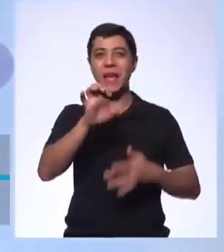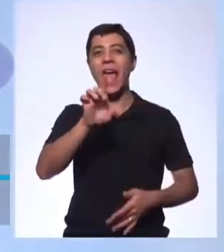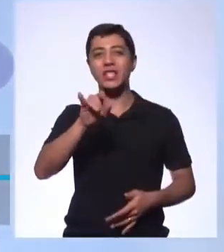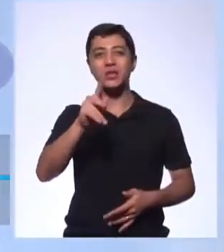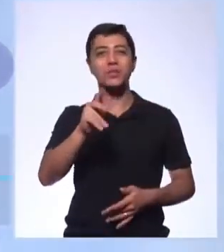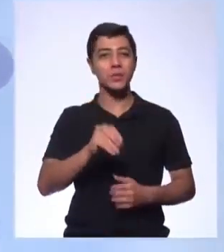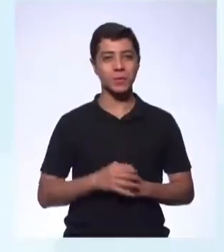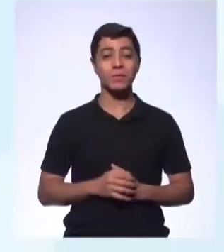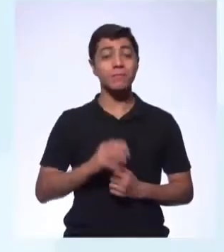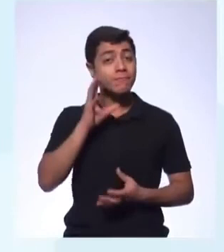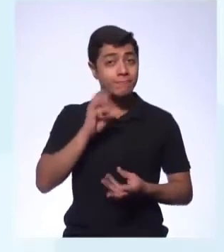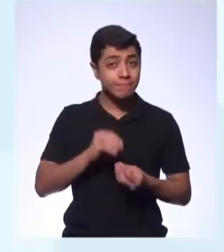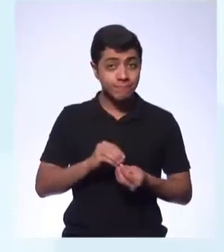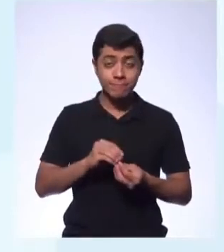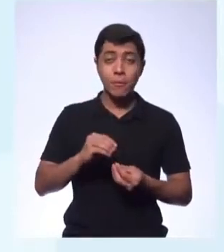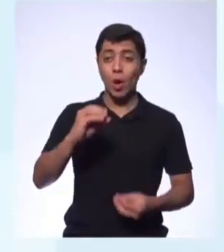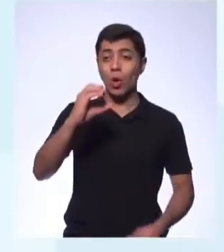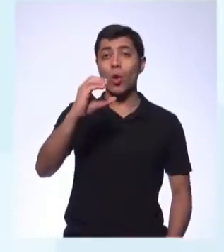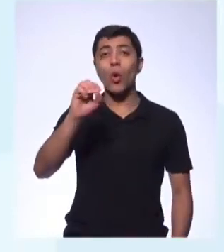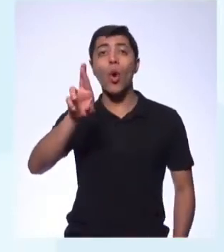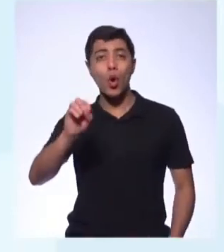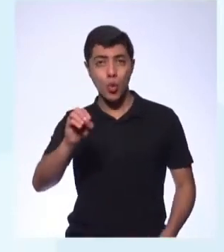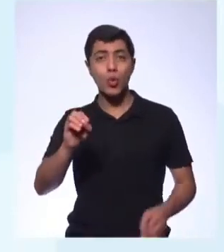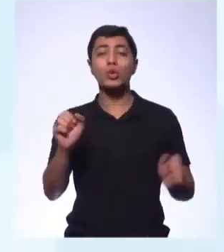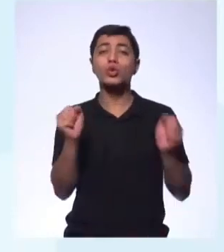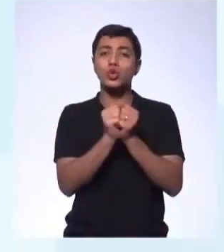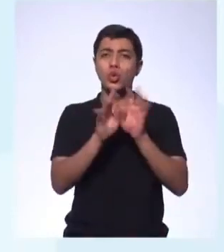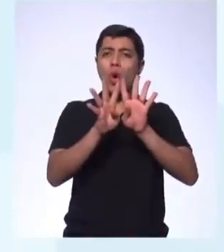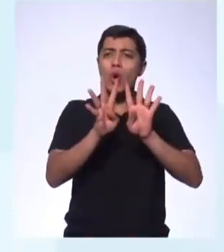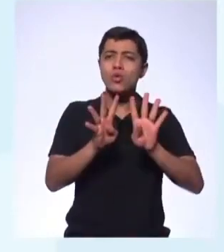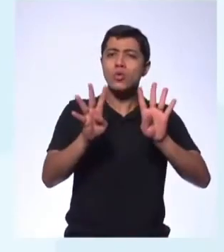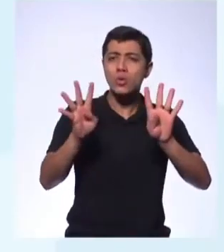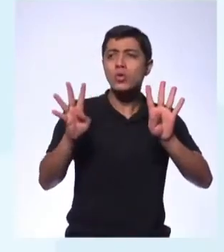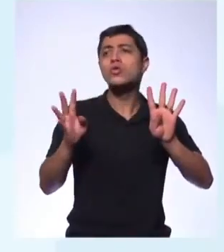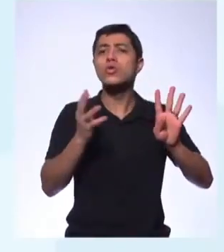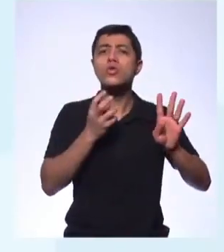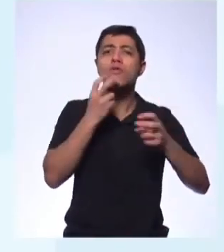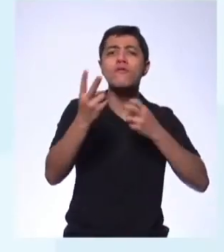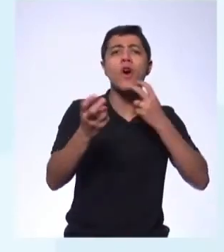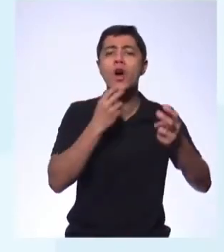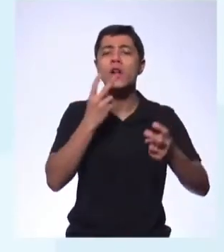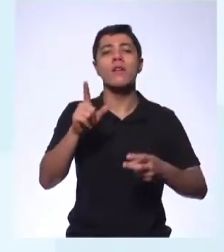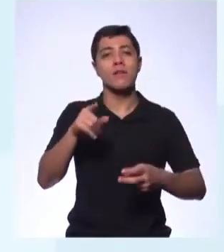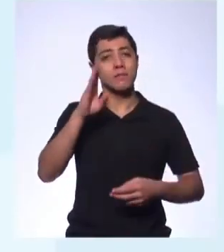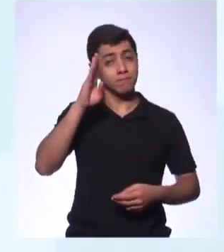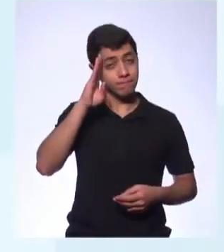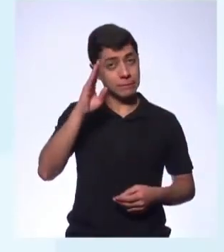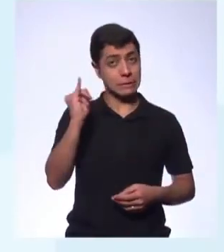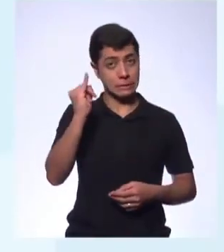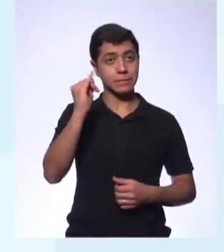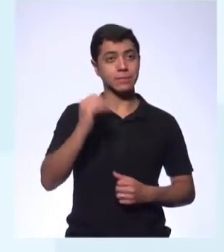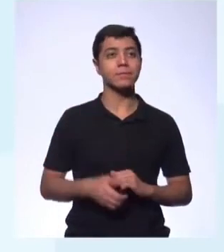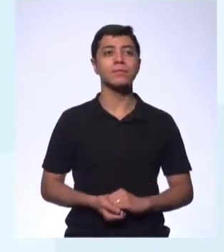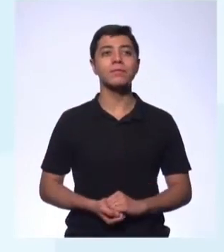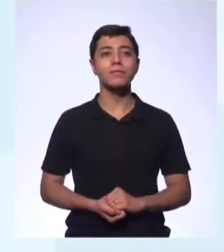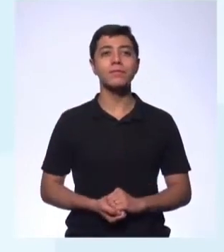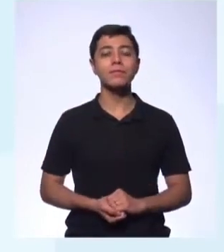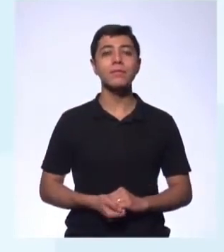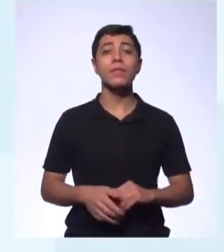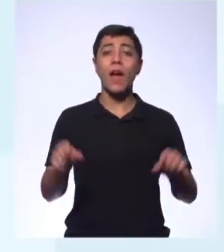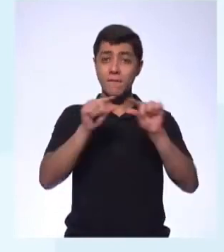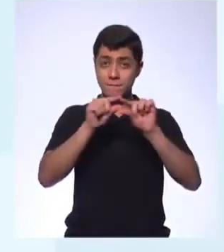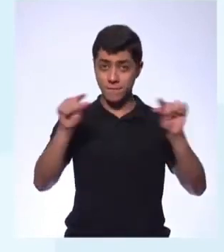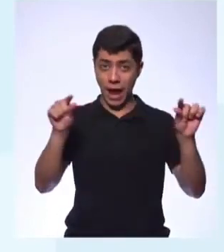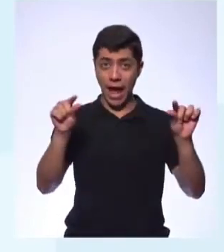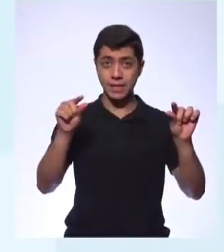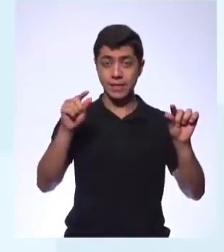com esta fala do coro. Calamidades, ei-las por cá. Pestes, moléstias, tudo aqui há. O fim do